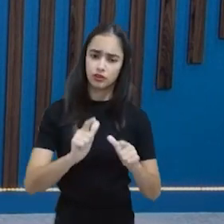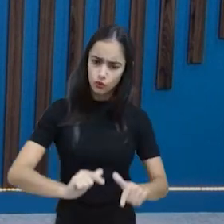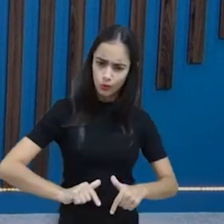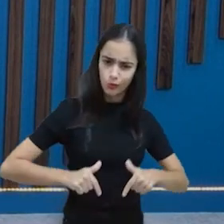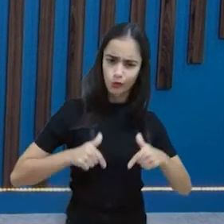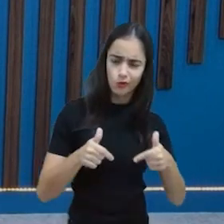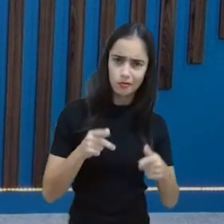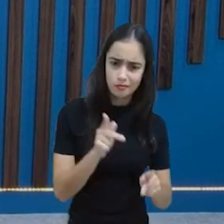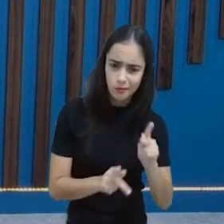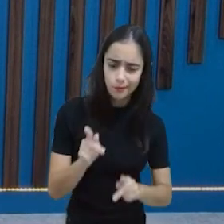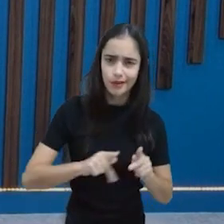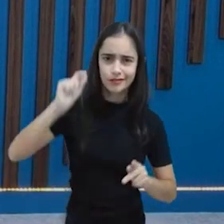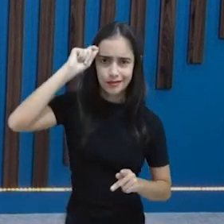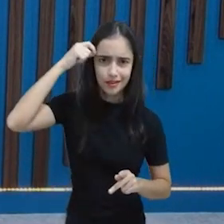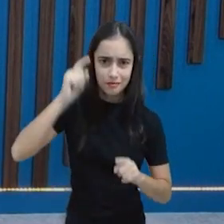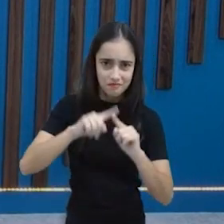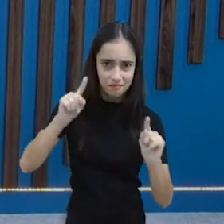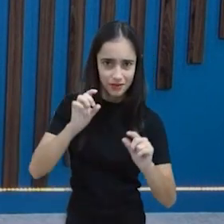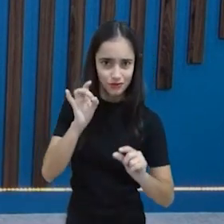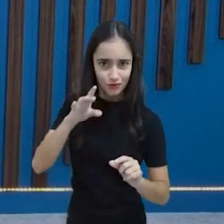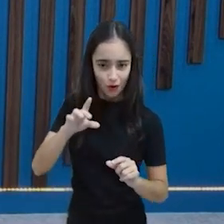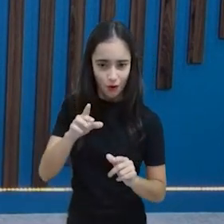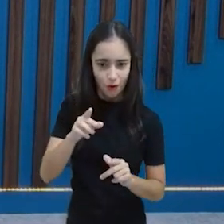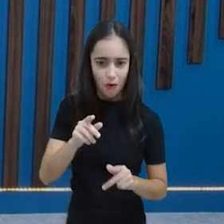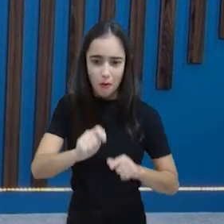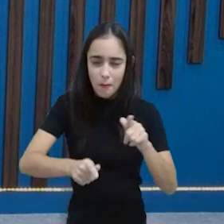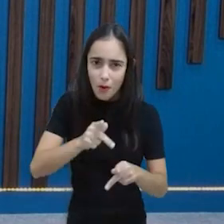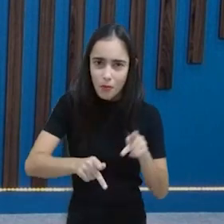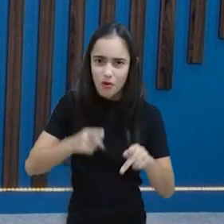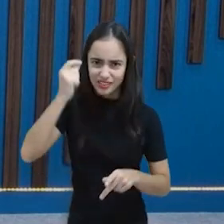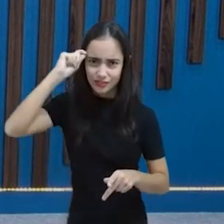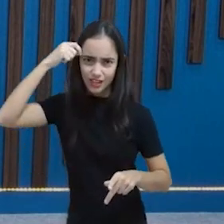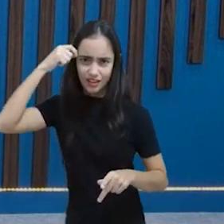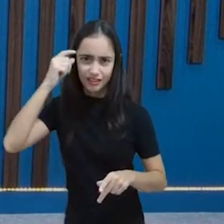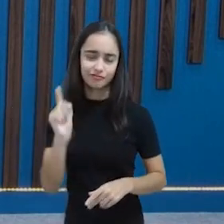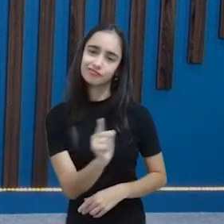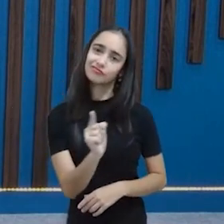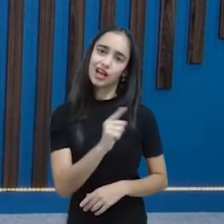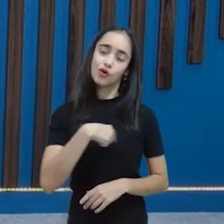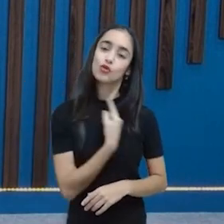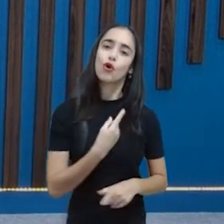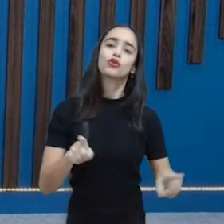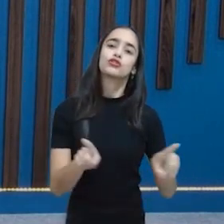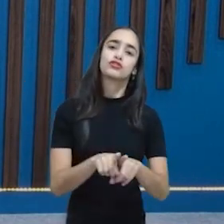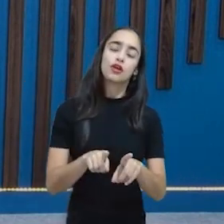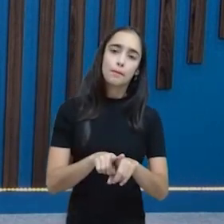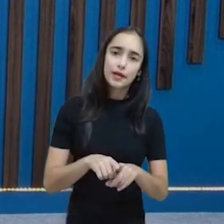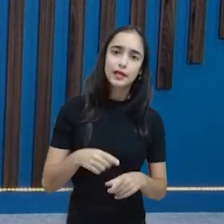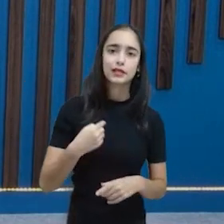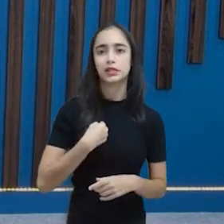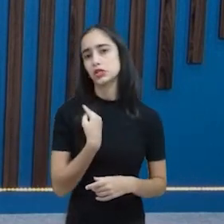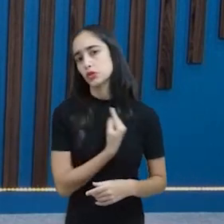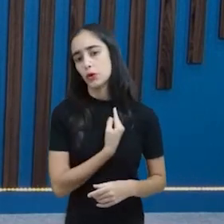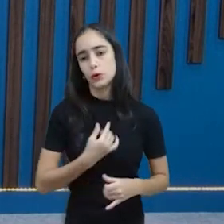negra, porém, não nos deixa alheio a isso, né? Nós também, que não sofremos,